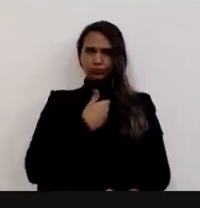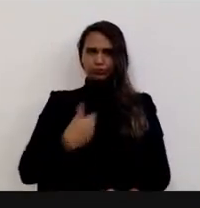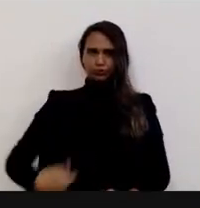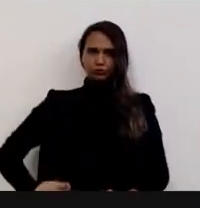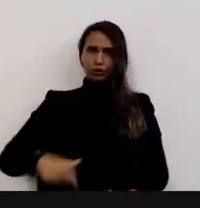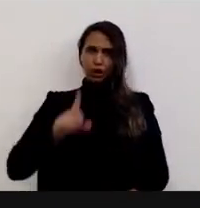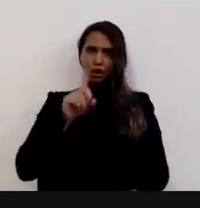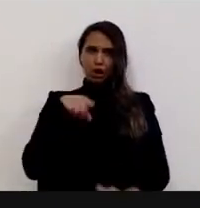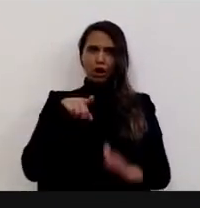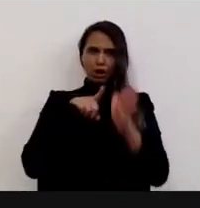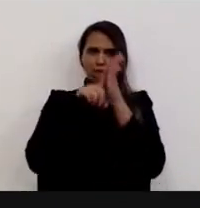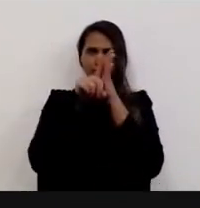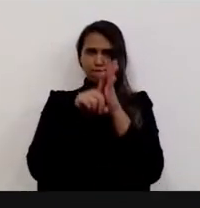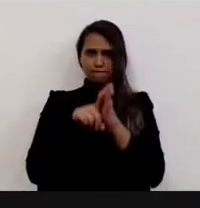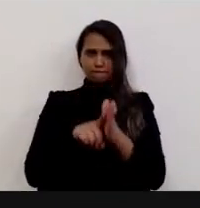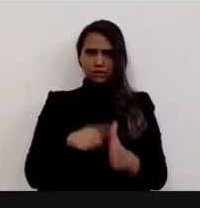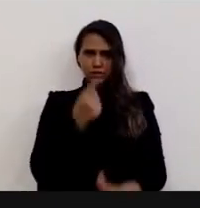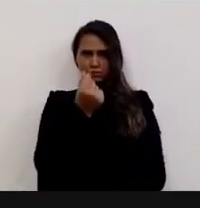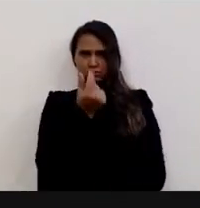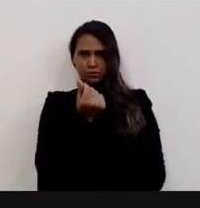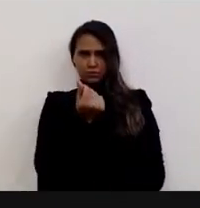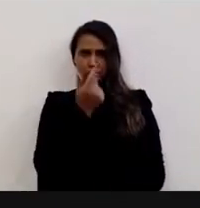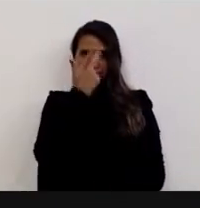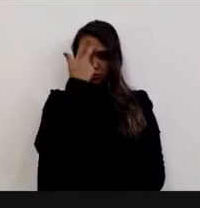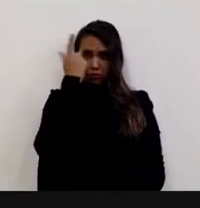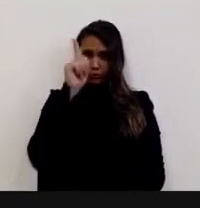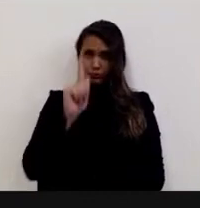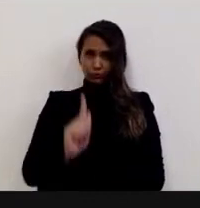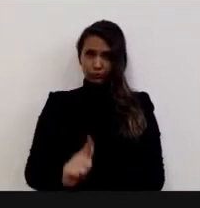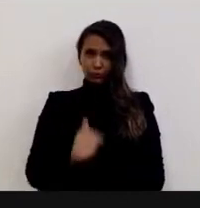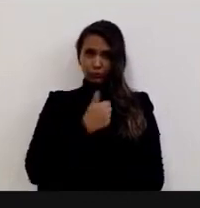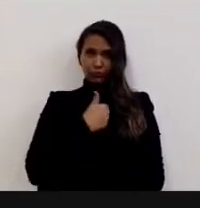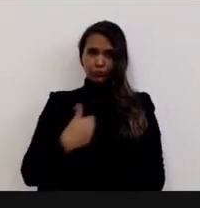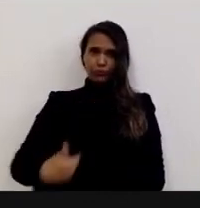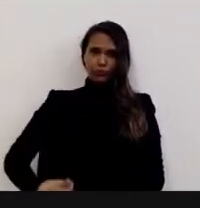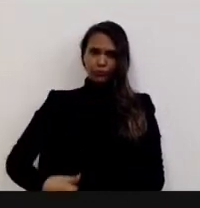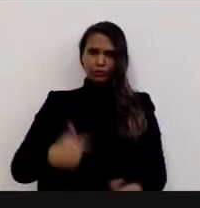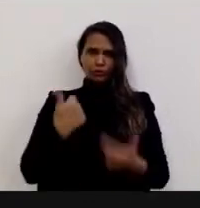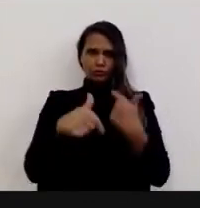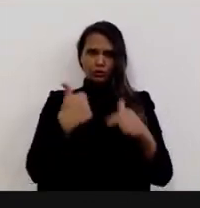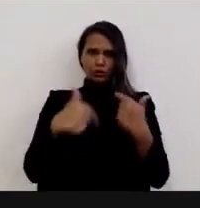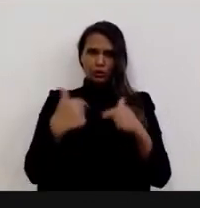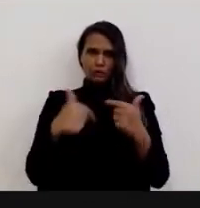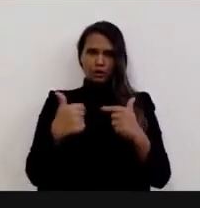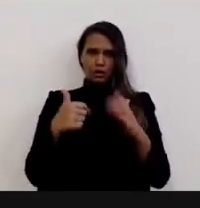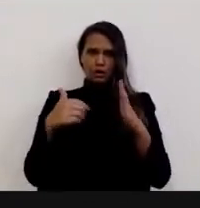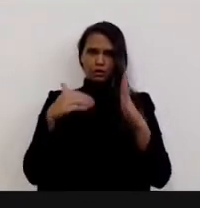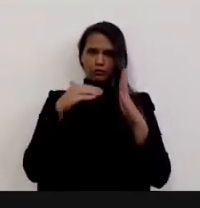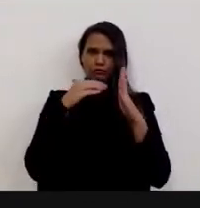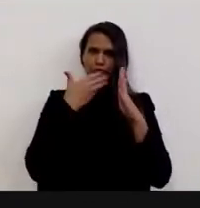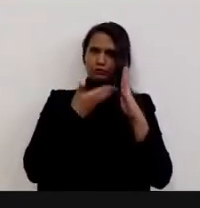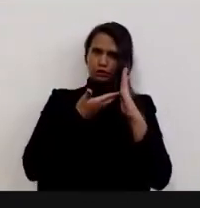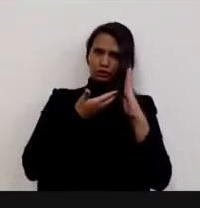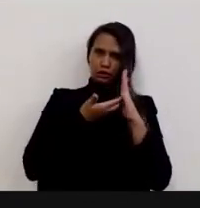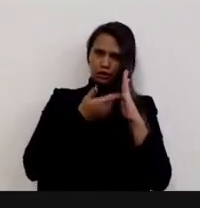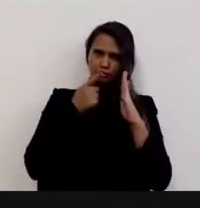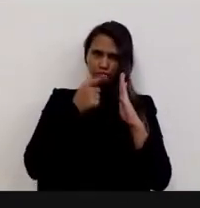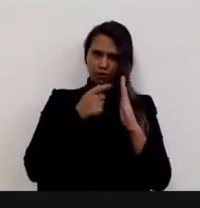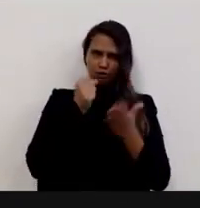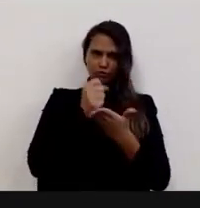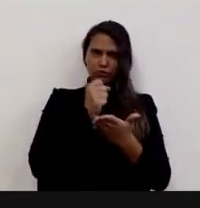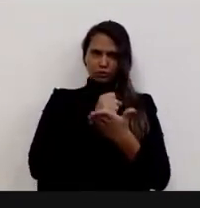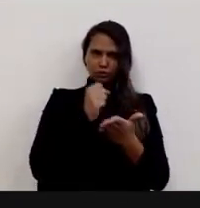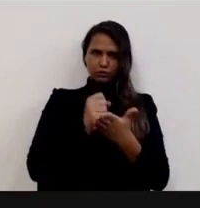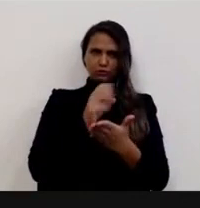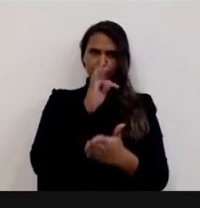preços. E a gente, como gestor público, eu trabalhei dentro do Senado mais de 10 anos com contratações de TI,